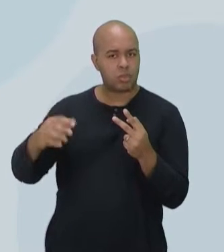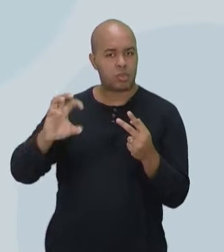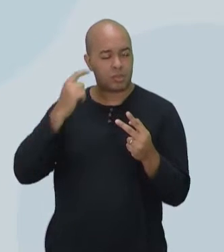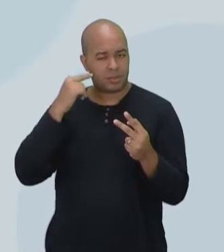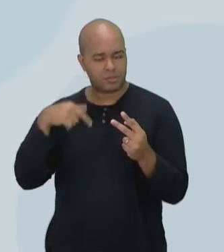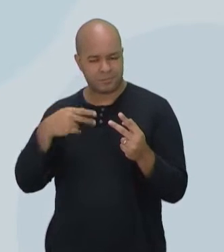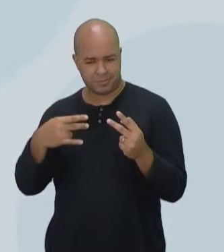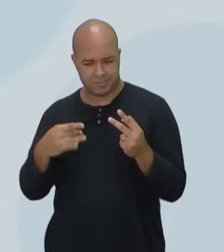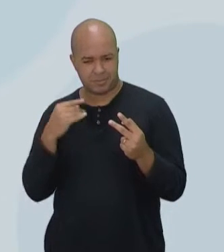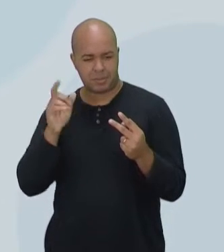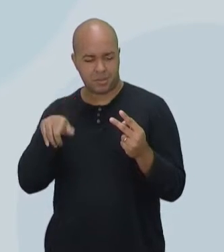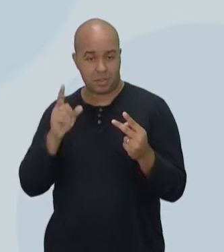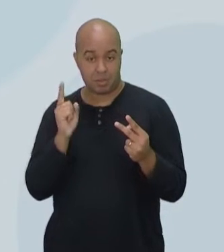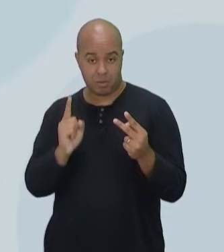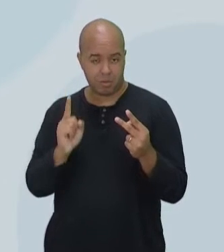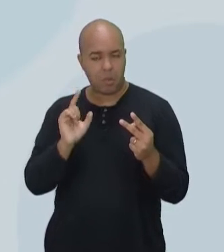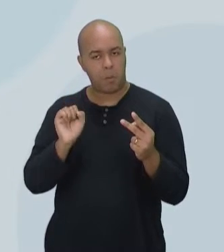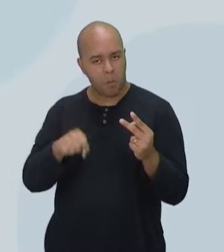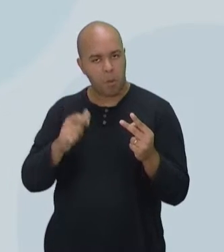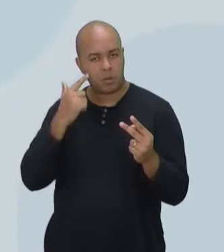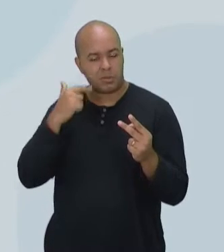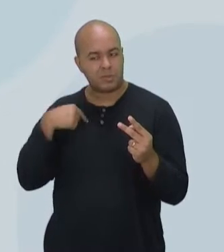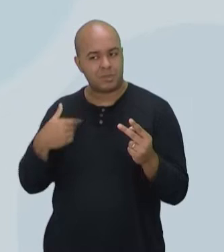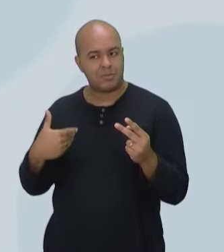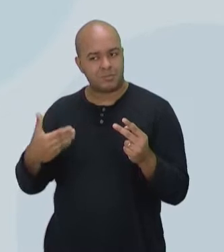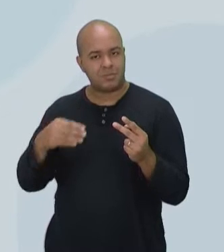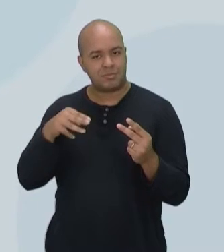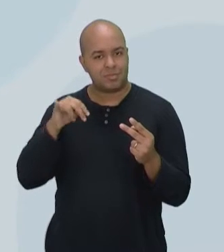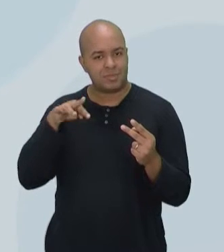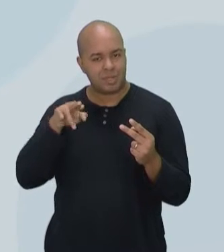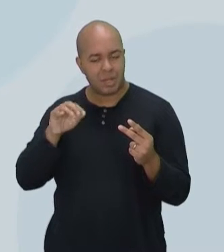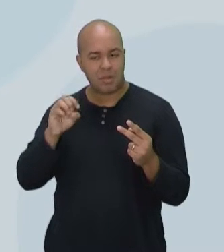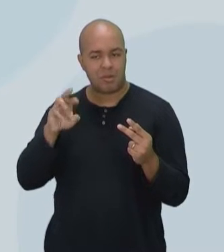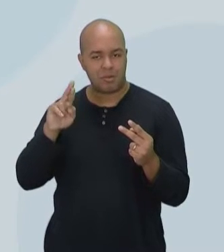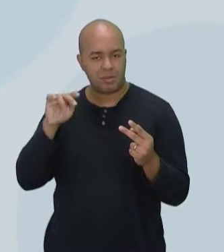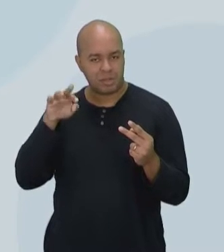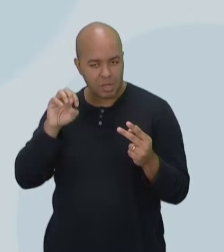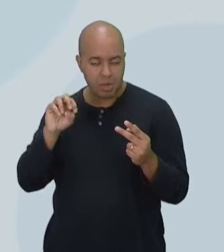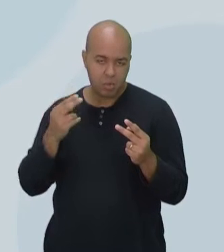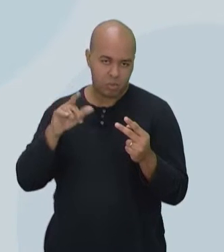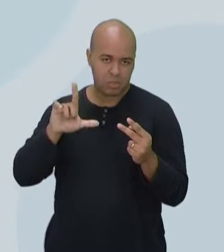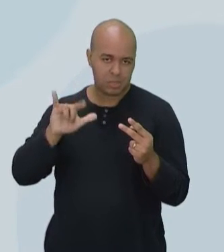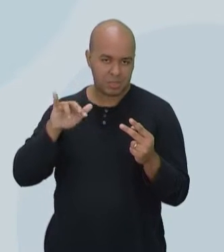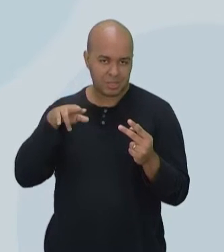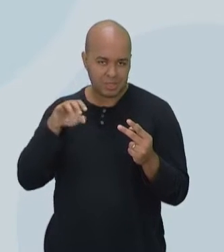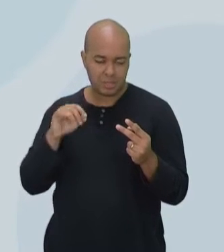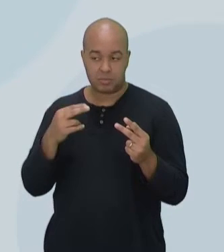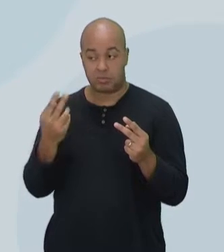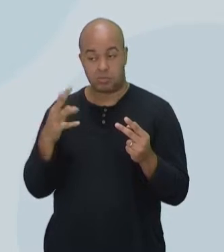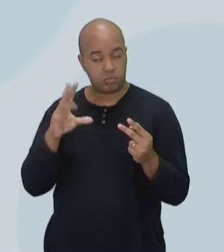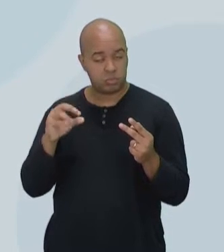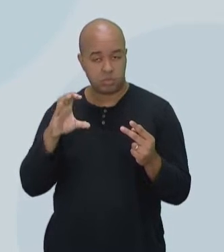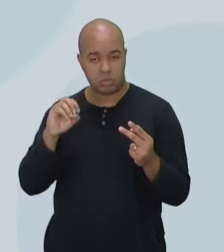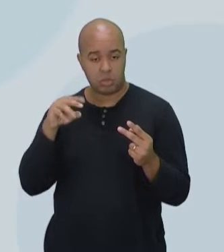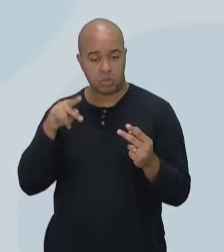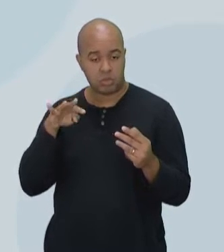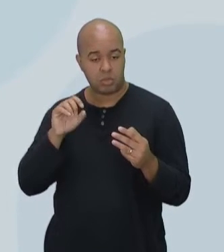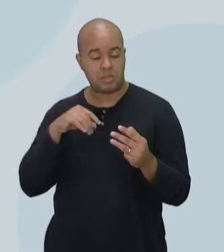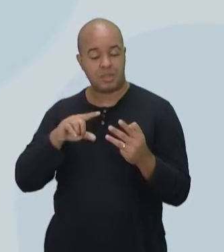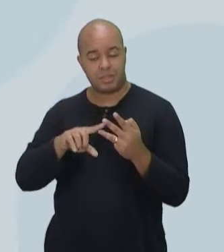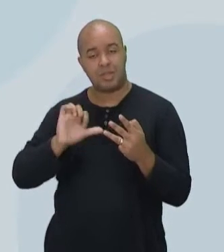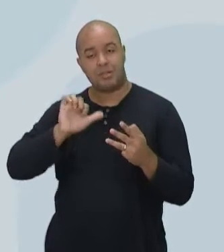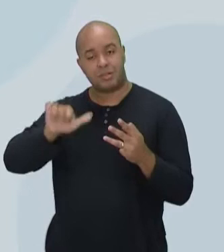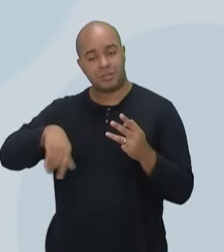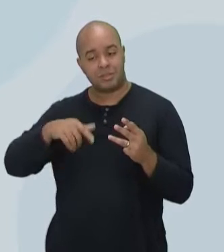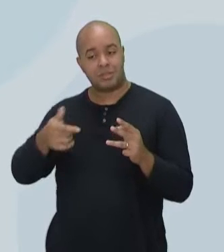desses elementos onde eles se encontram, que podem ser na fase mineral, orgânica ou líquida, ambos na forma de compostos, e as